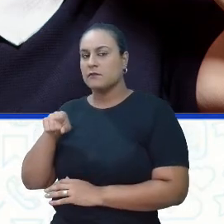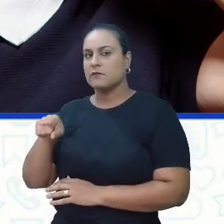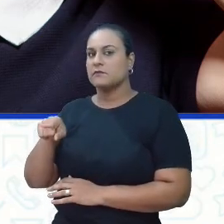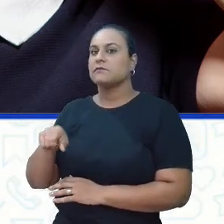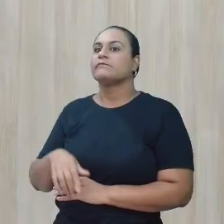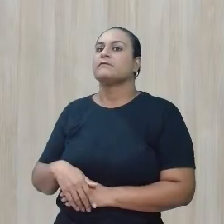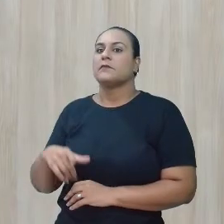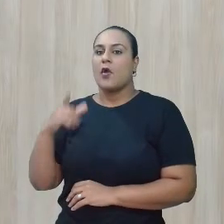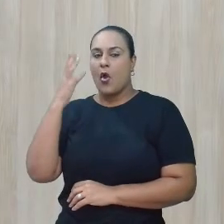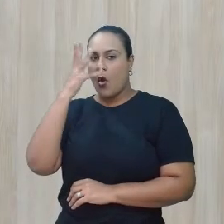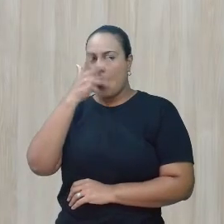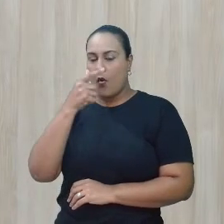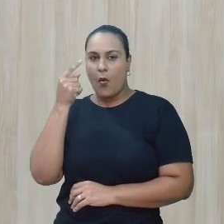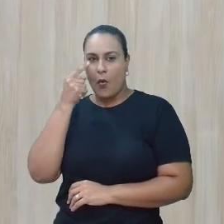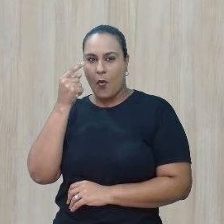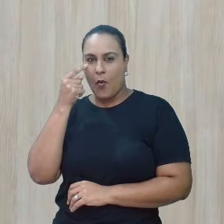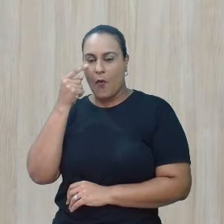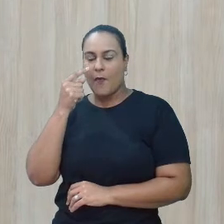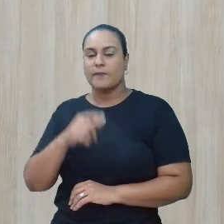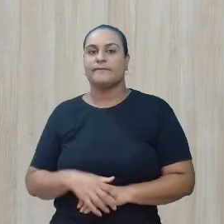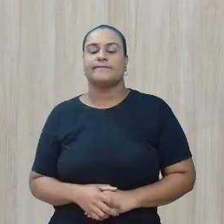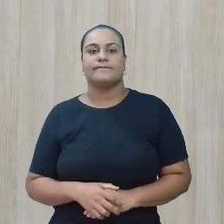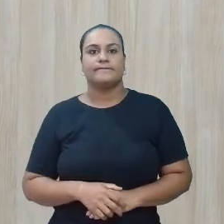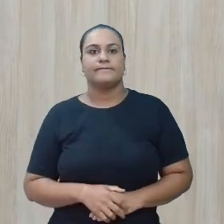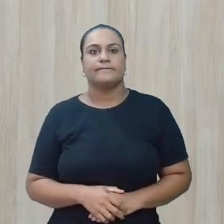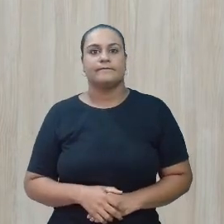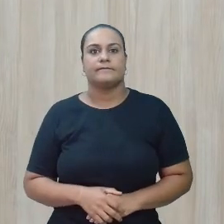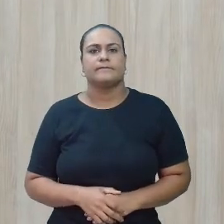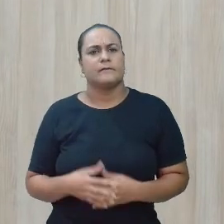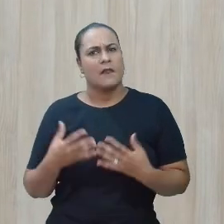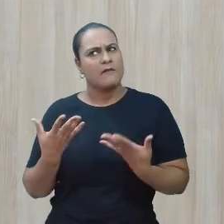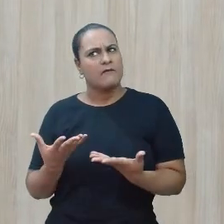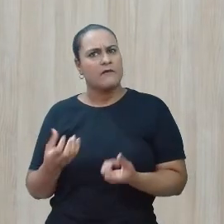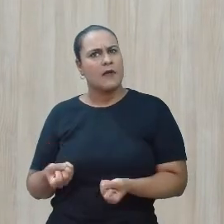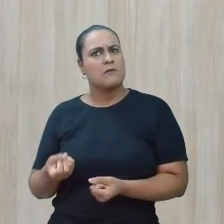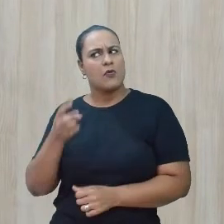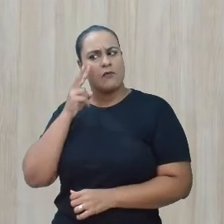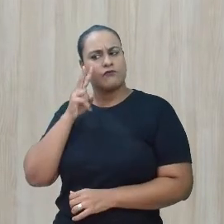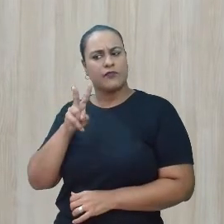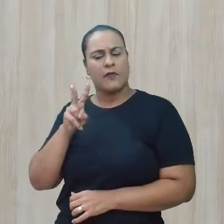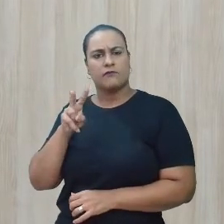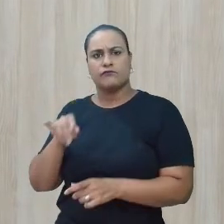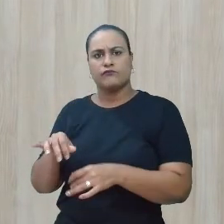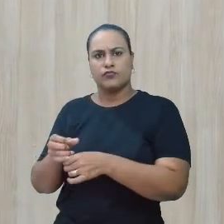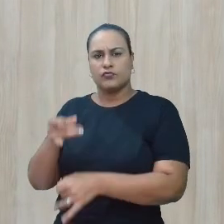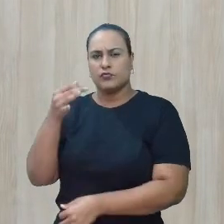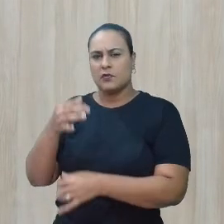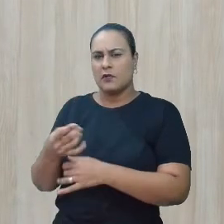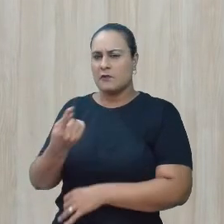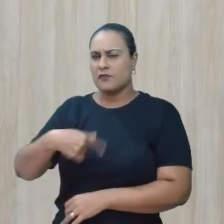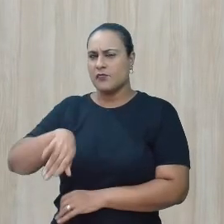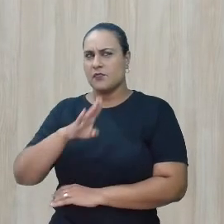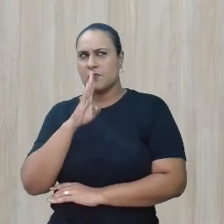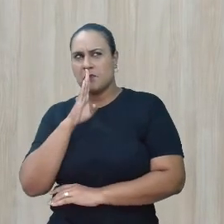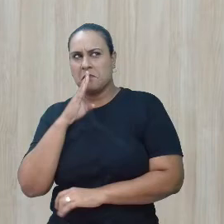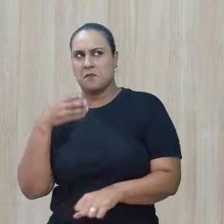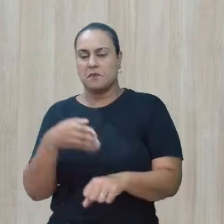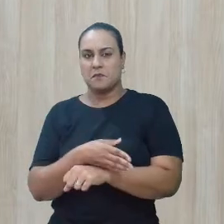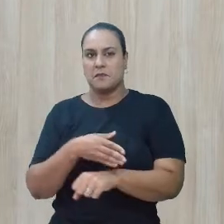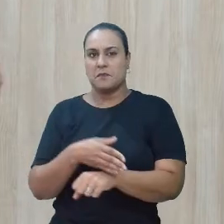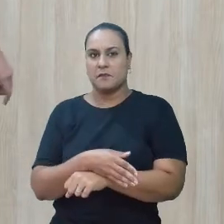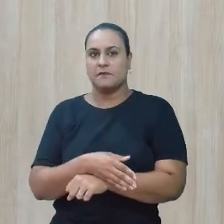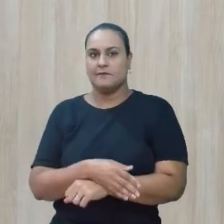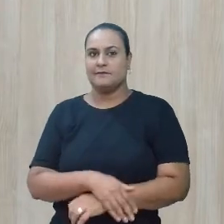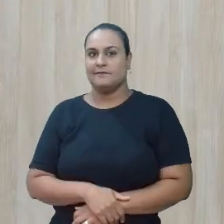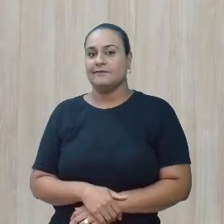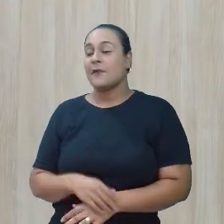com tudo que eu já disse aqui, vamos dar um pulinho lá no chat para ver o que está acontecendo. Se vocês ficaram calados, se vocês participaram.